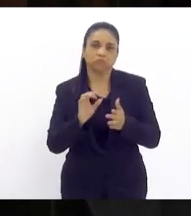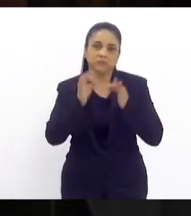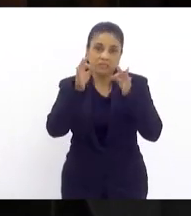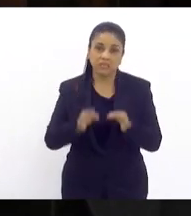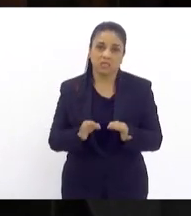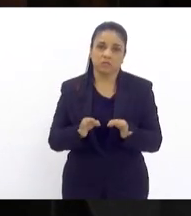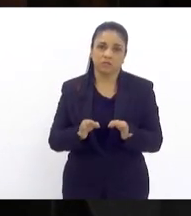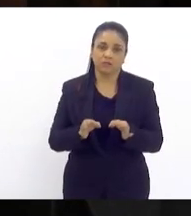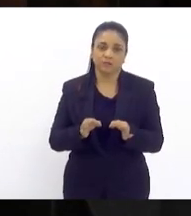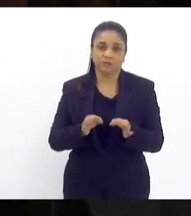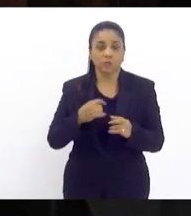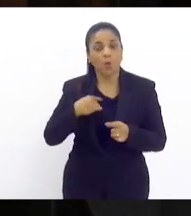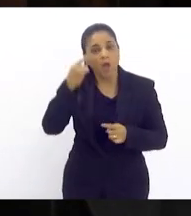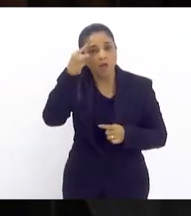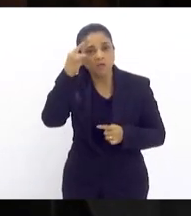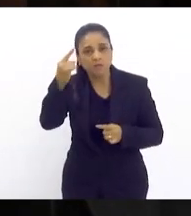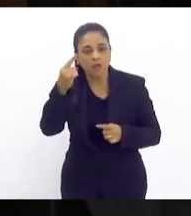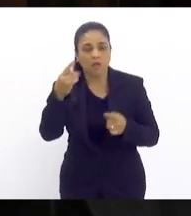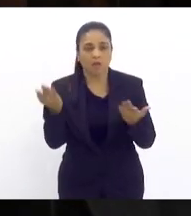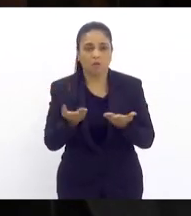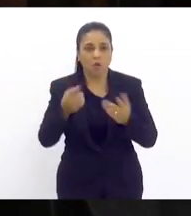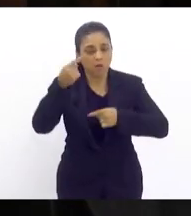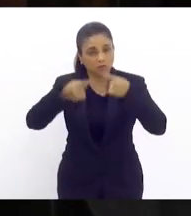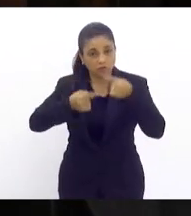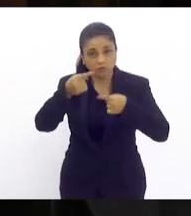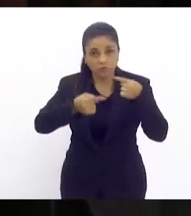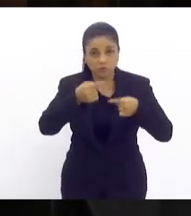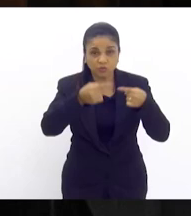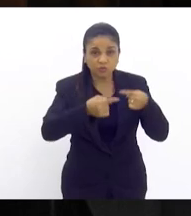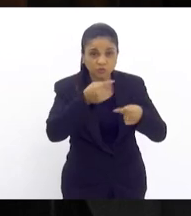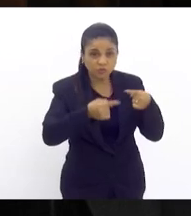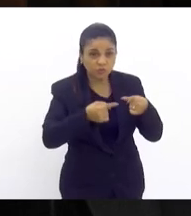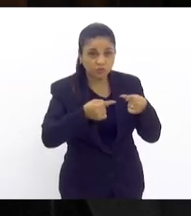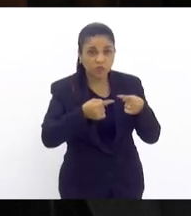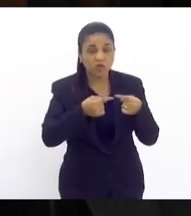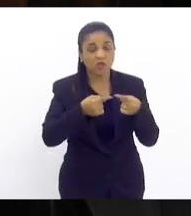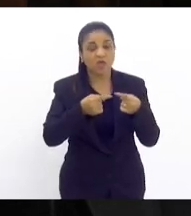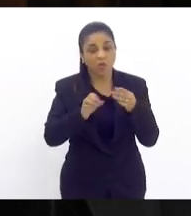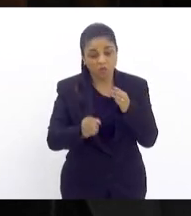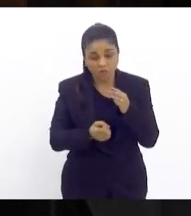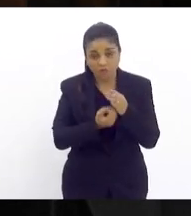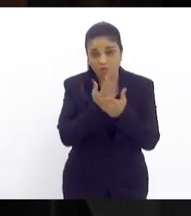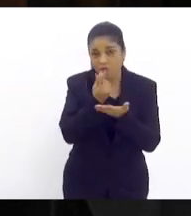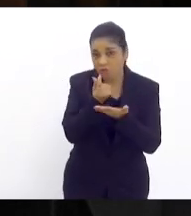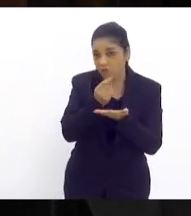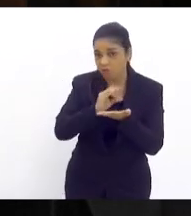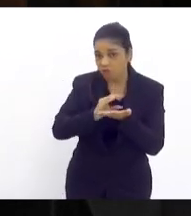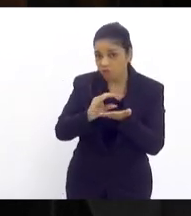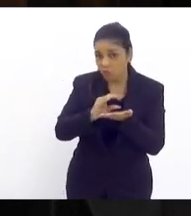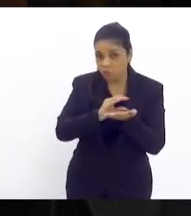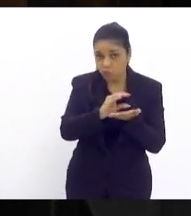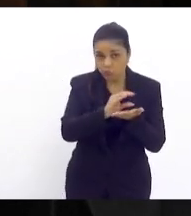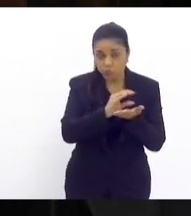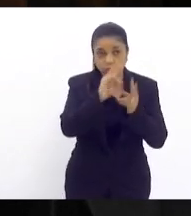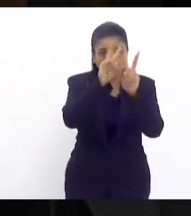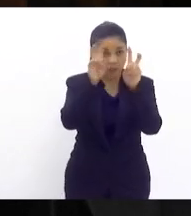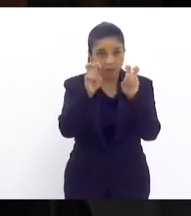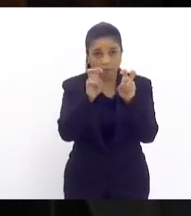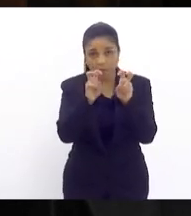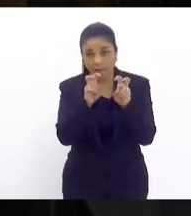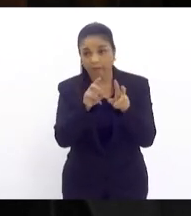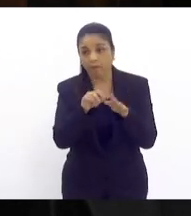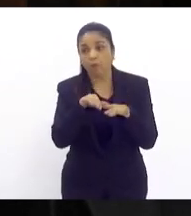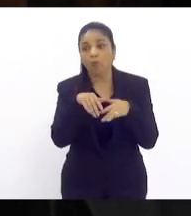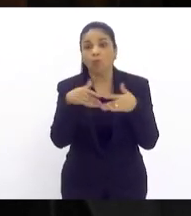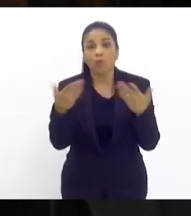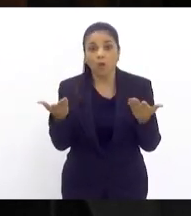a ideia a gente vai discutir isso agora é a desindexação de alguns Fundos desde vinculação de alguns Fundos temáticos Em algum momento